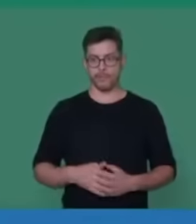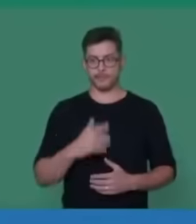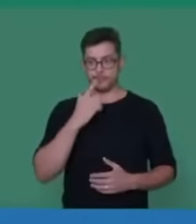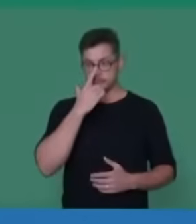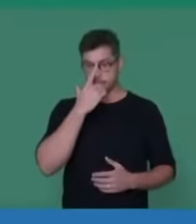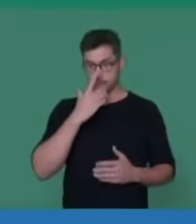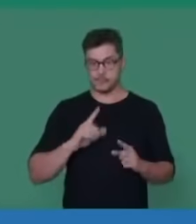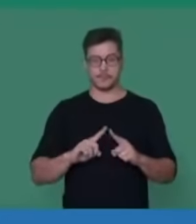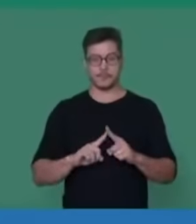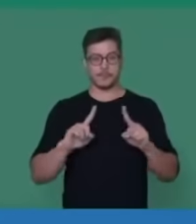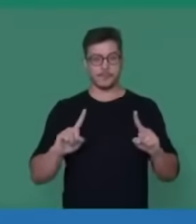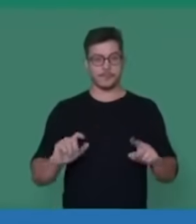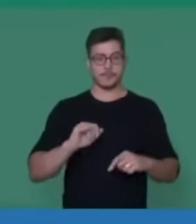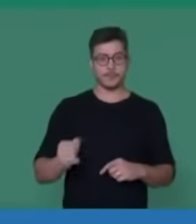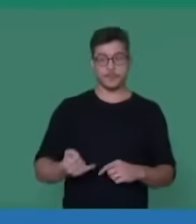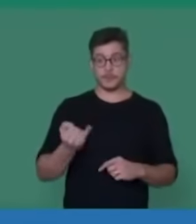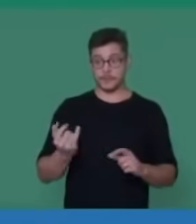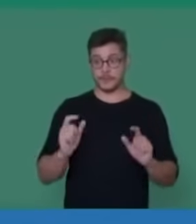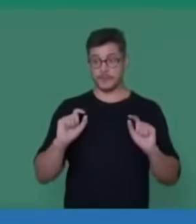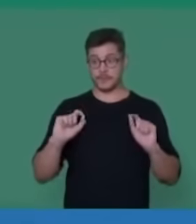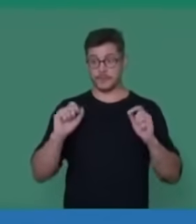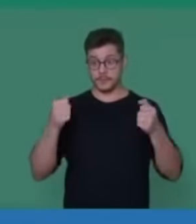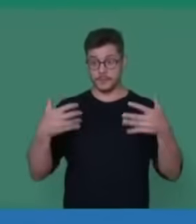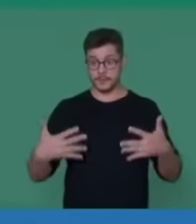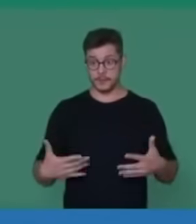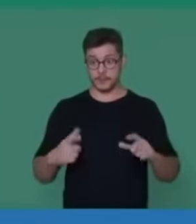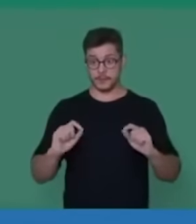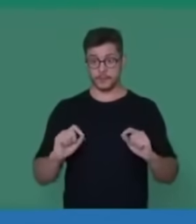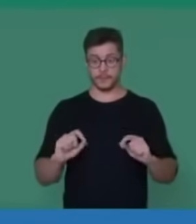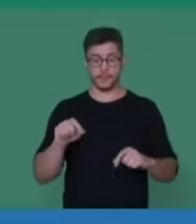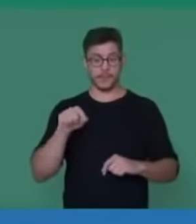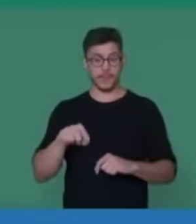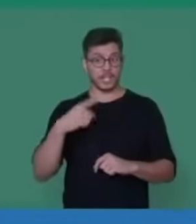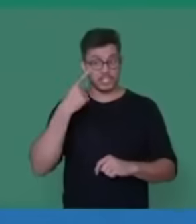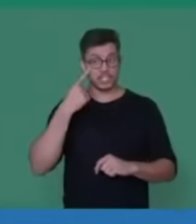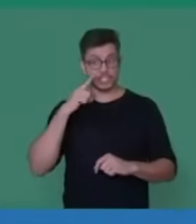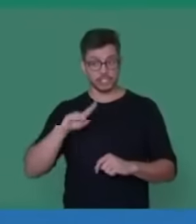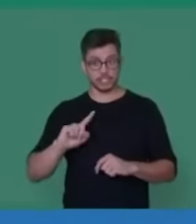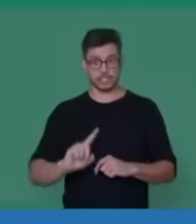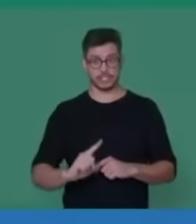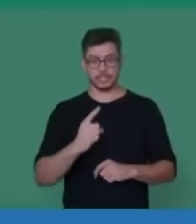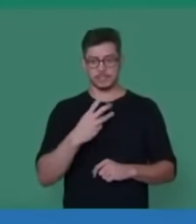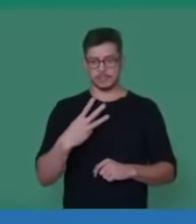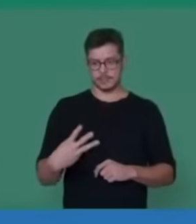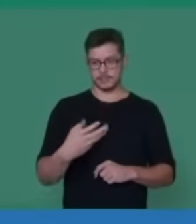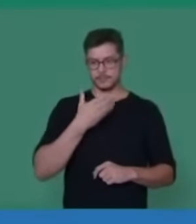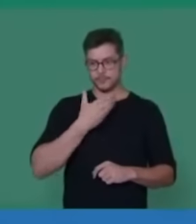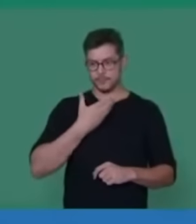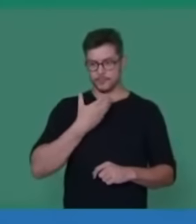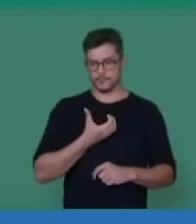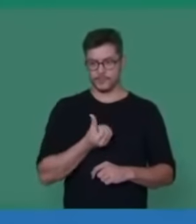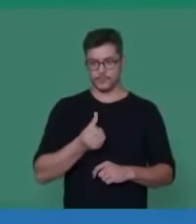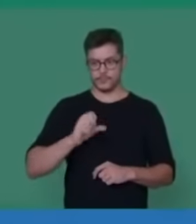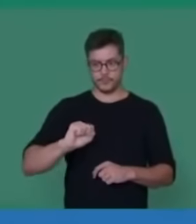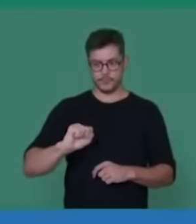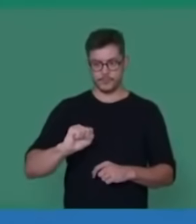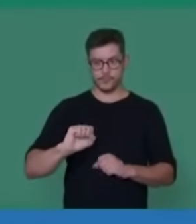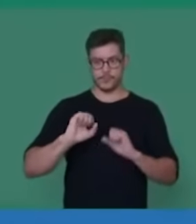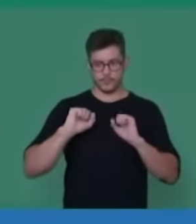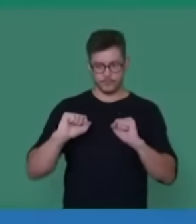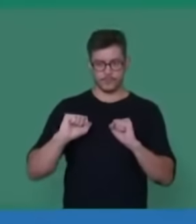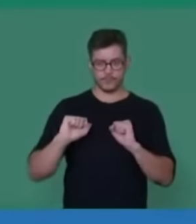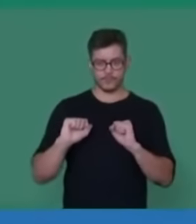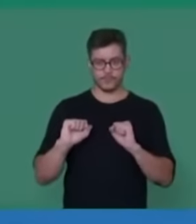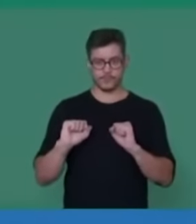dizer que não falei das flores, 13 de dezembro de 68, e eu pediria apenas mais 30 segundos para eu